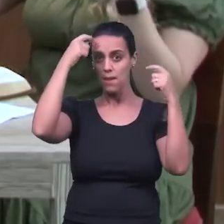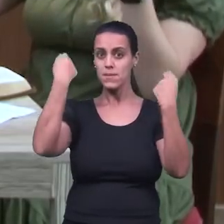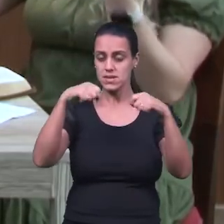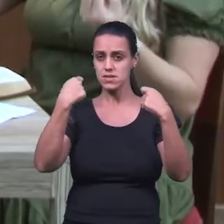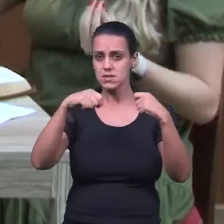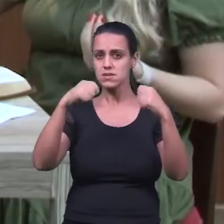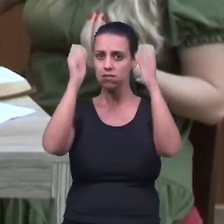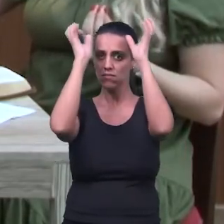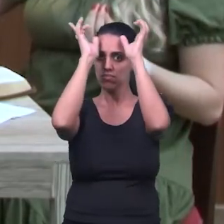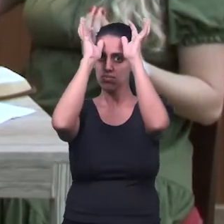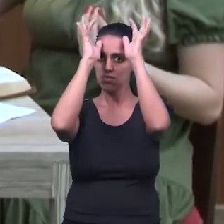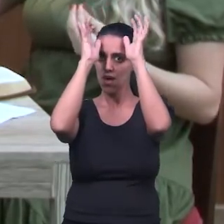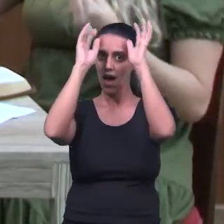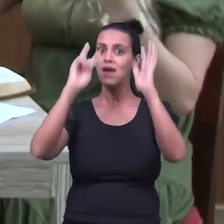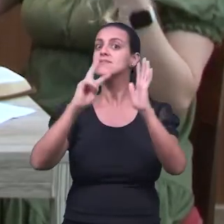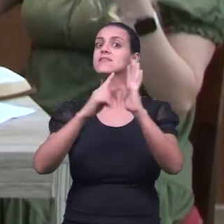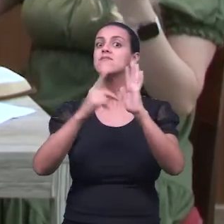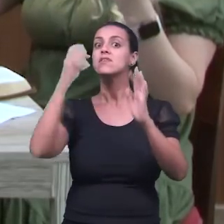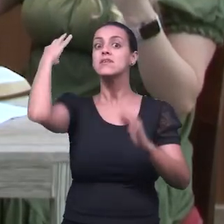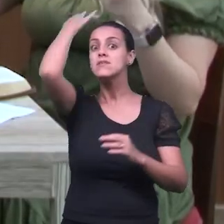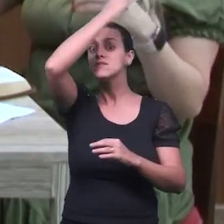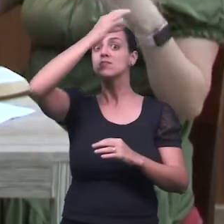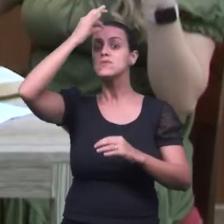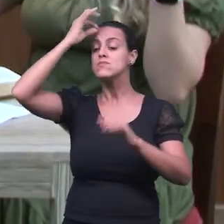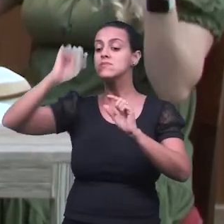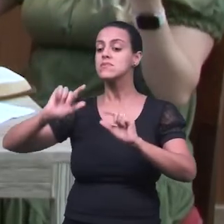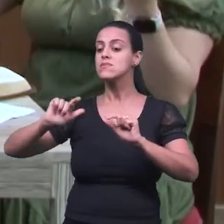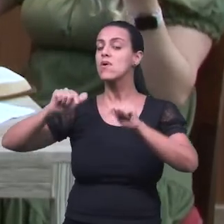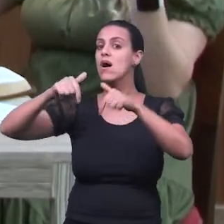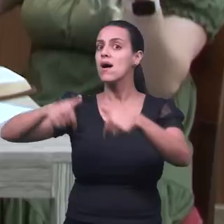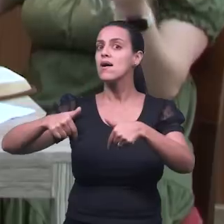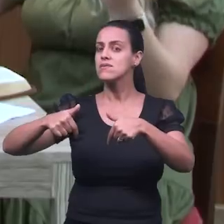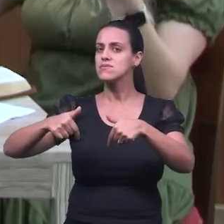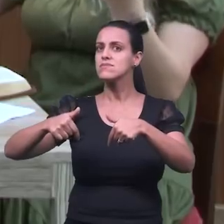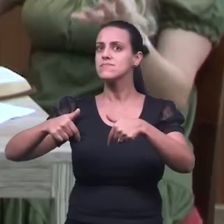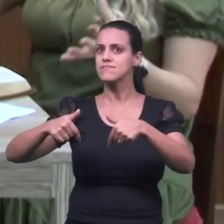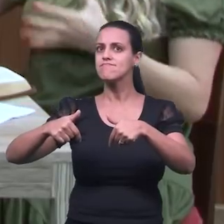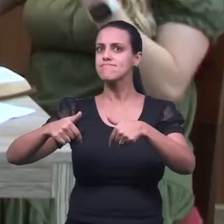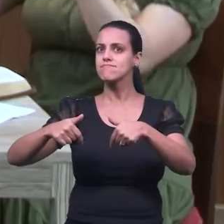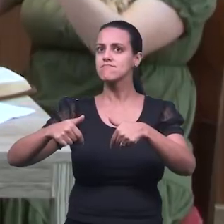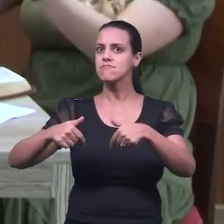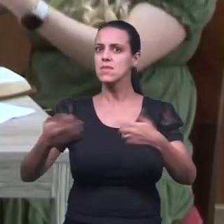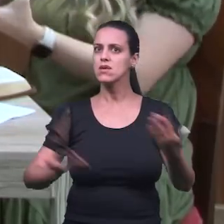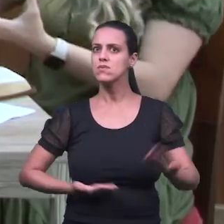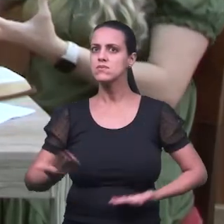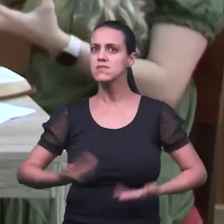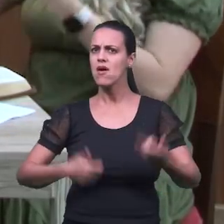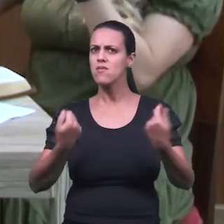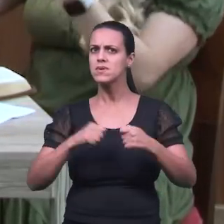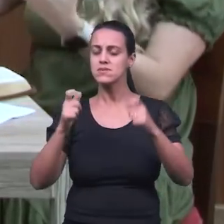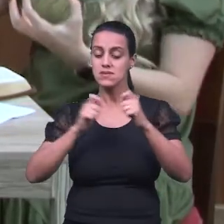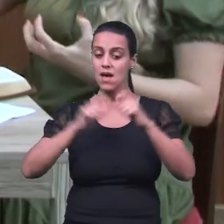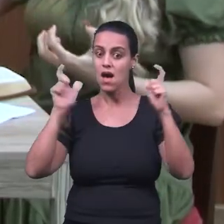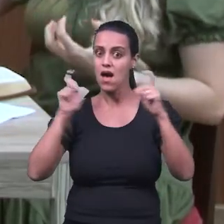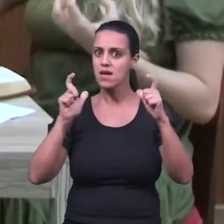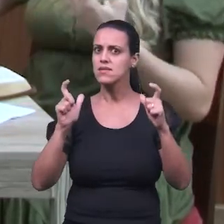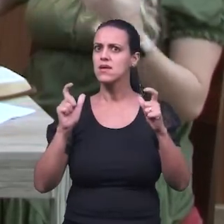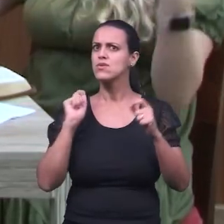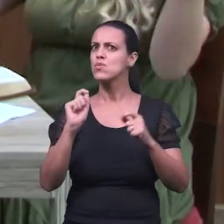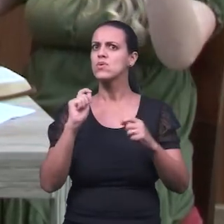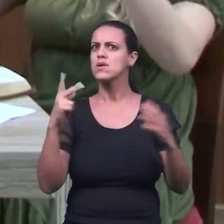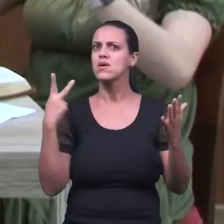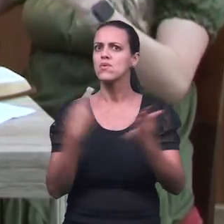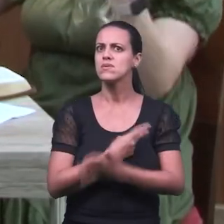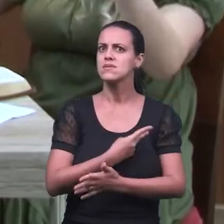nutrição dada pelo Espírito Santo, né? O servo ali, ele tem que estar atento para o que vai acontecer, identificar ali o problema,